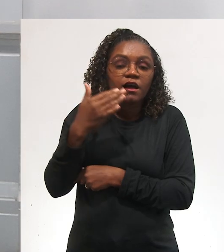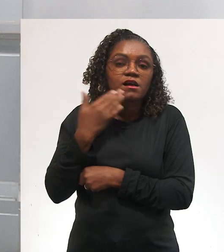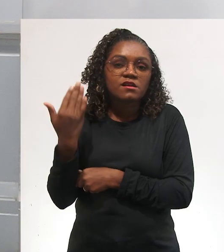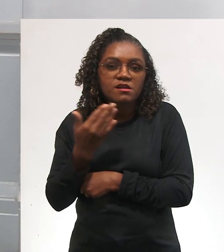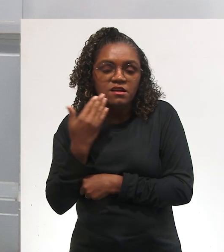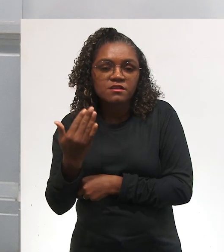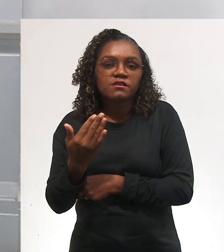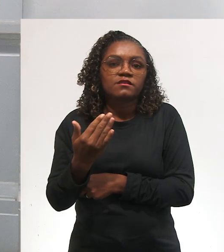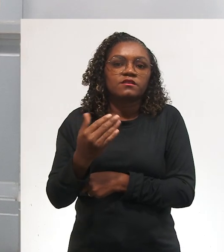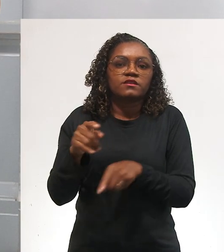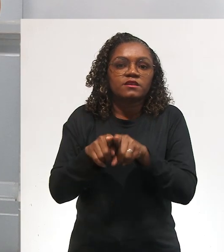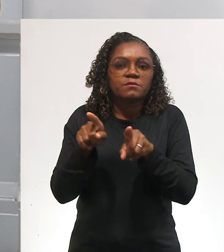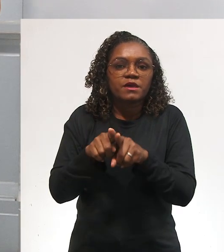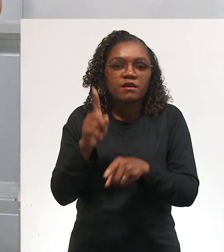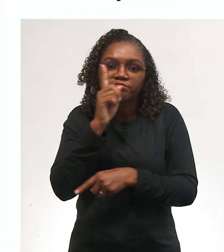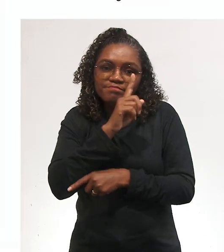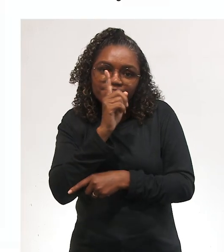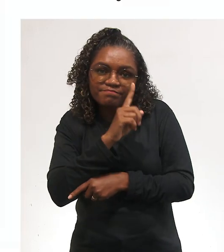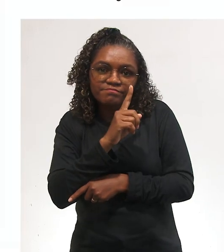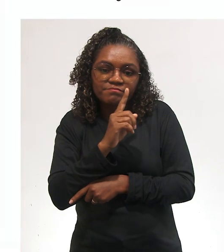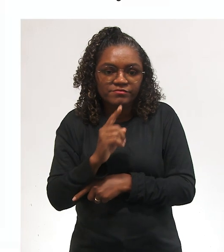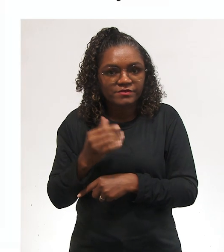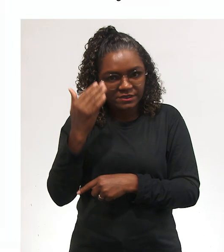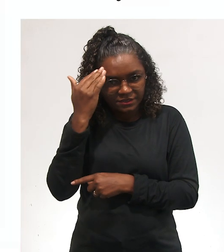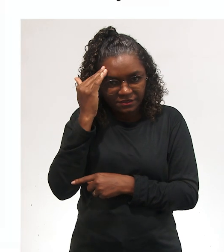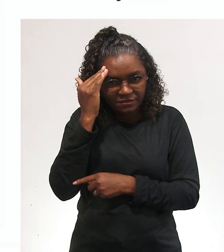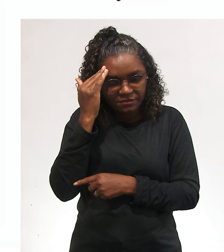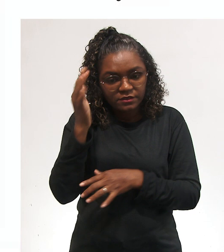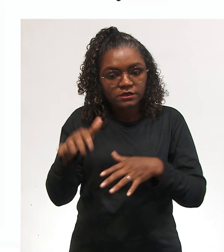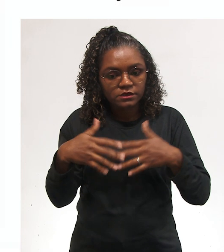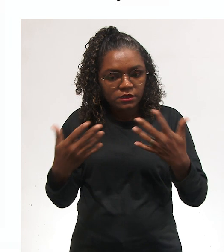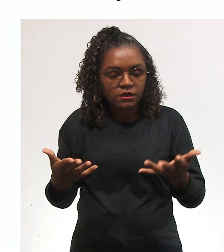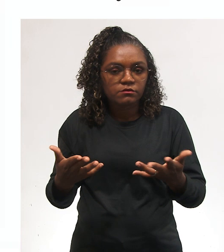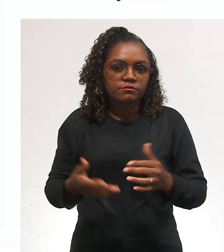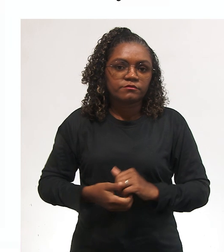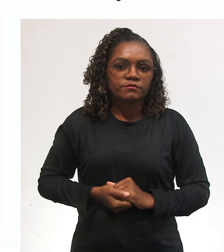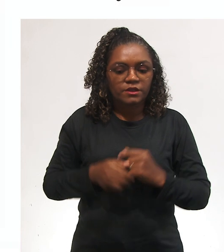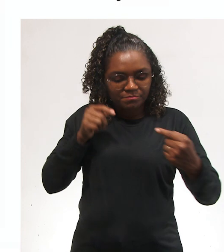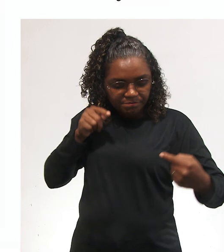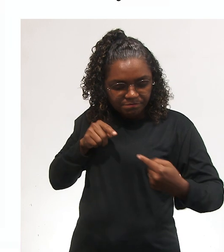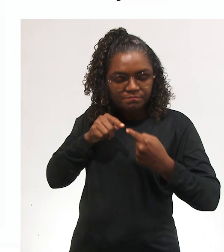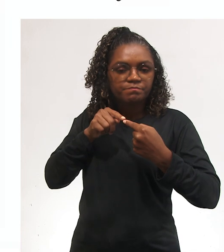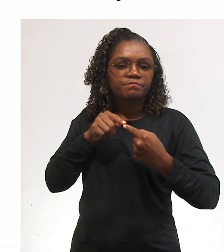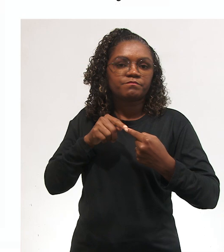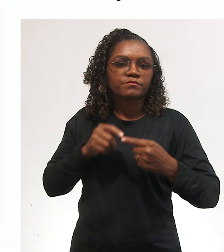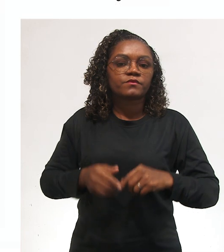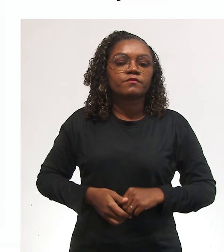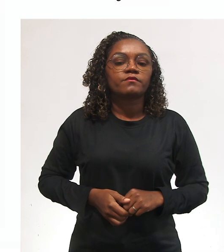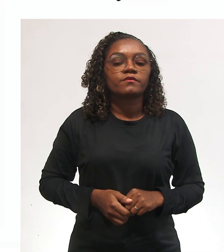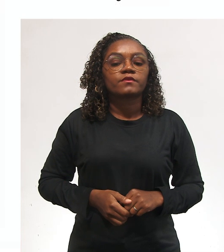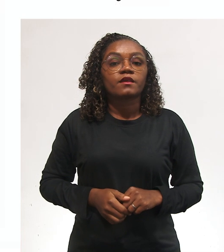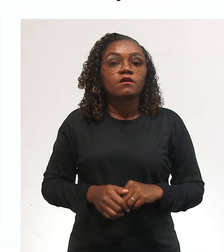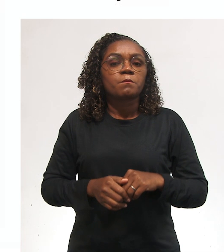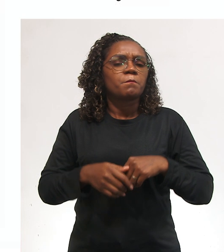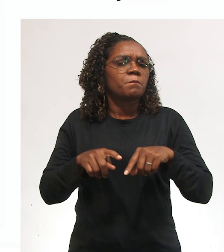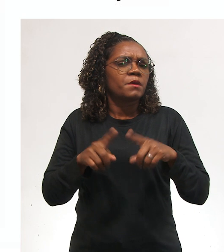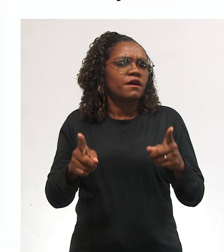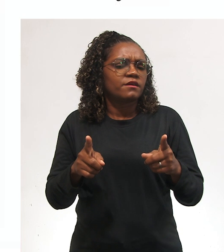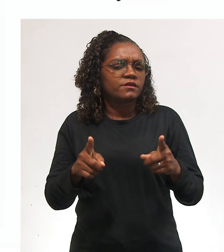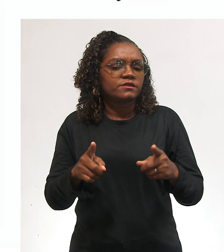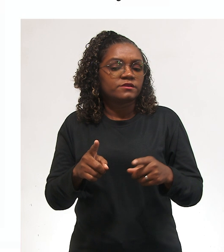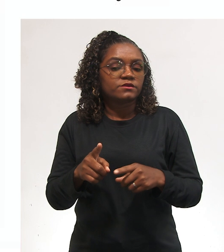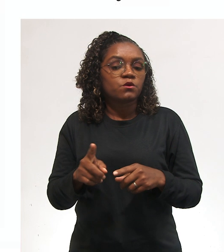né, problemas no futuro. Então, o grande valor do Kaizen é o seu poder de gerar um ambiente